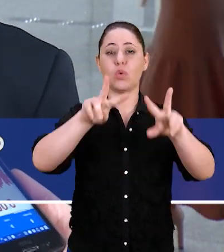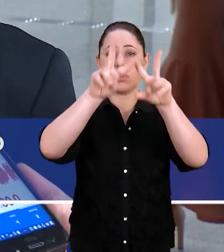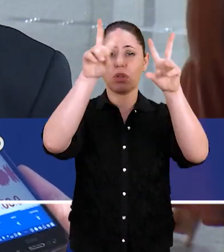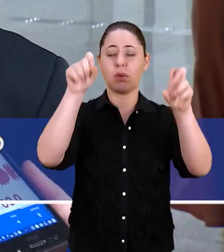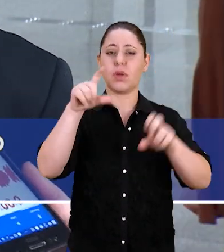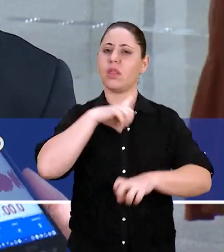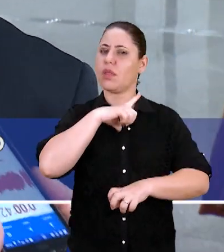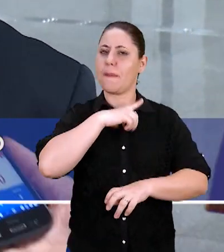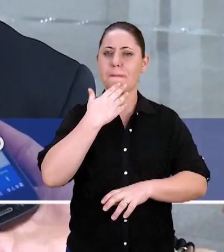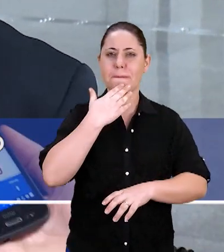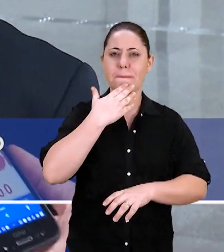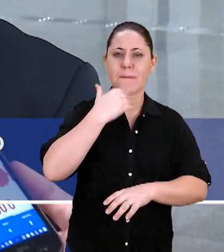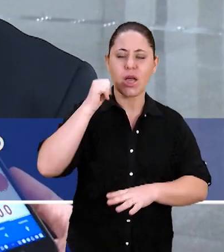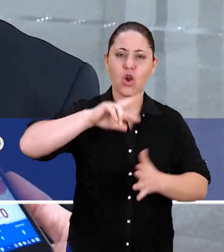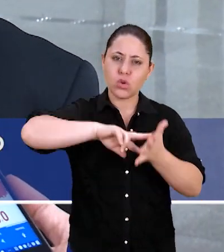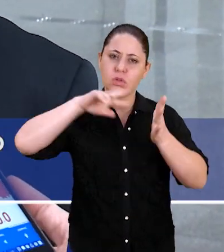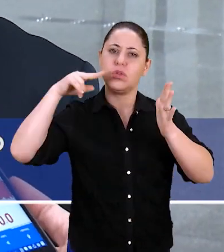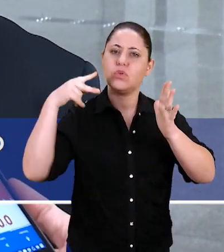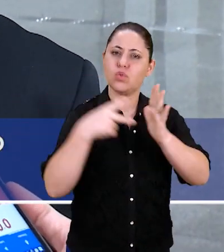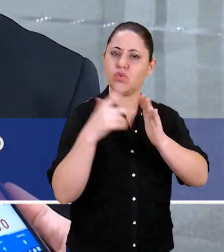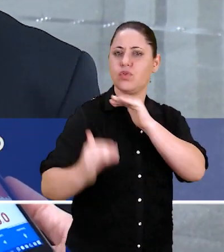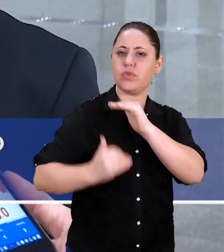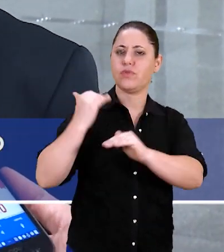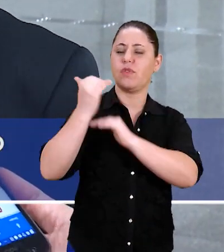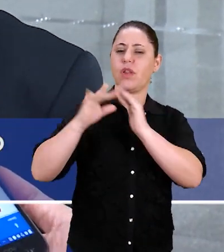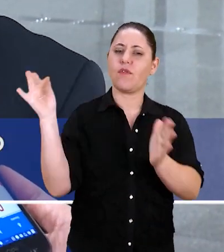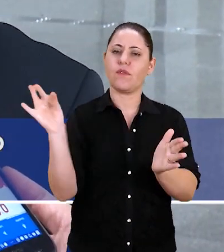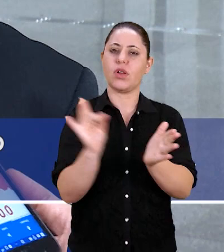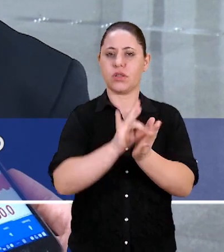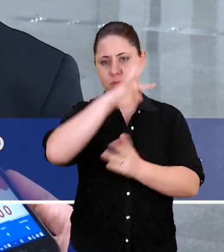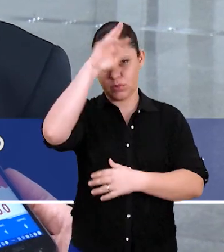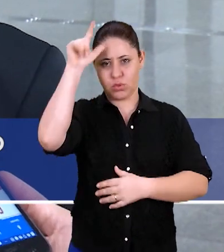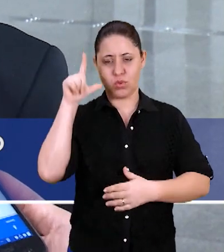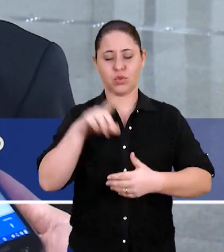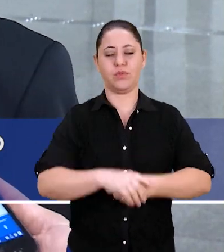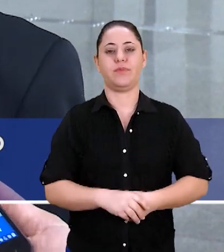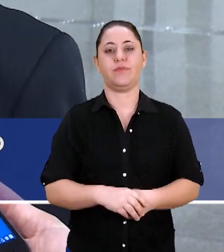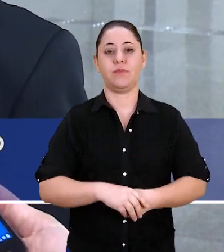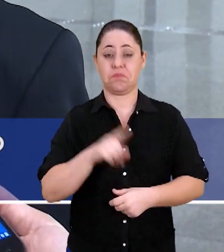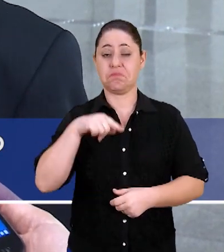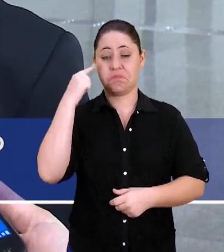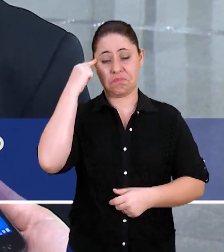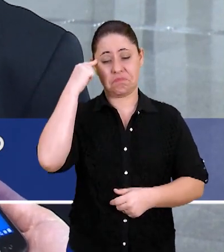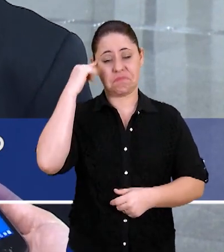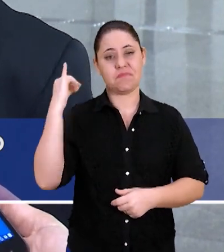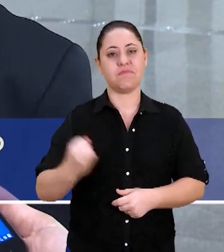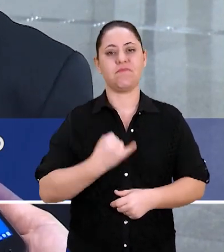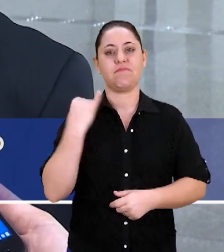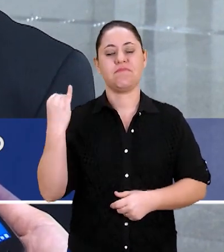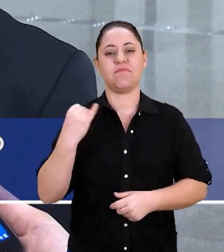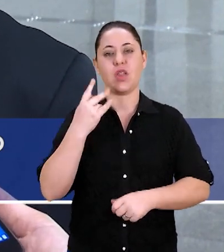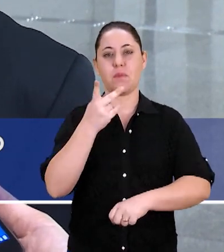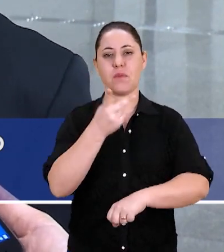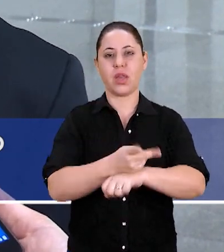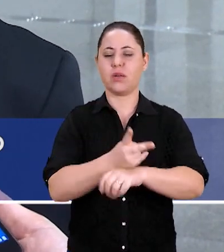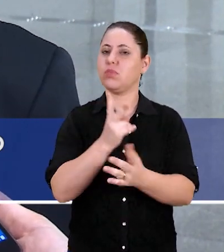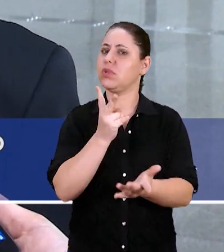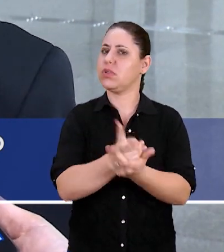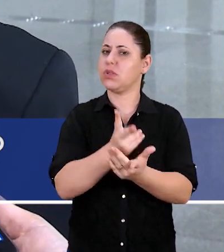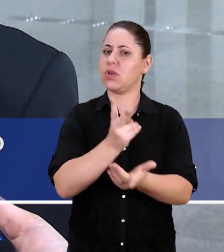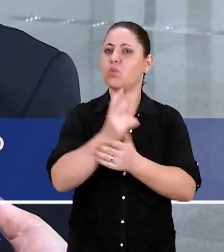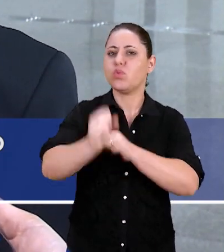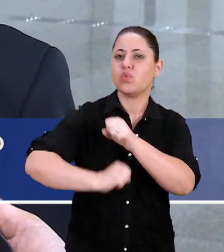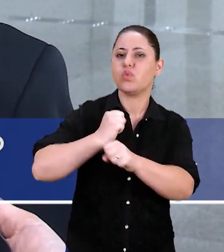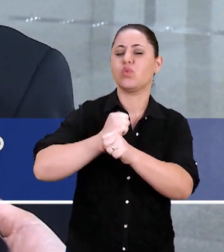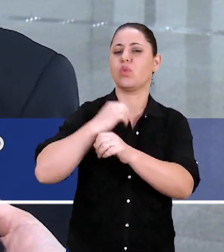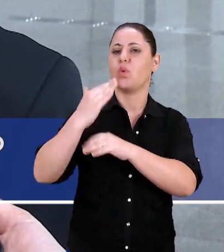escolher aquela matéria que melhor traduz o desenvolvimento, a realidade de Mato Grosso do Sul. Então eu acho importantíssimo esse prêmio e